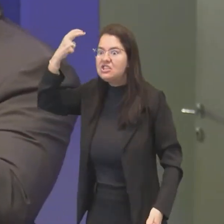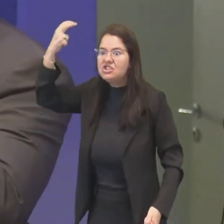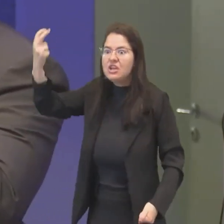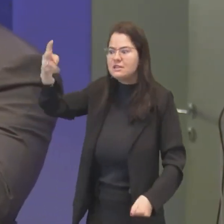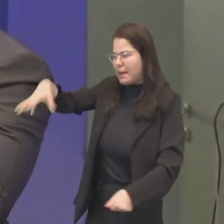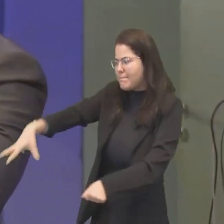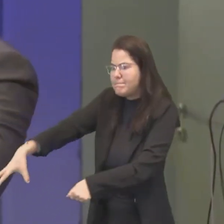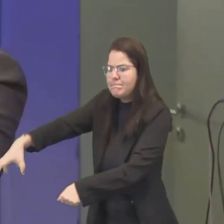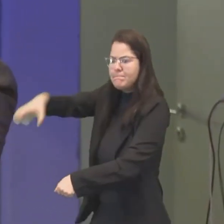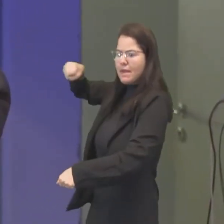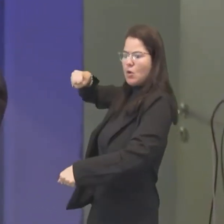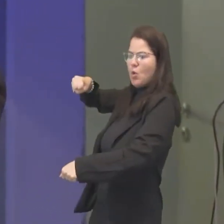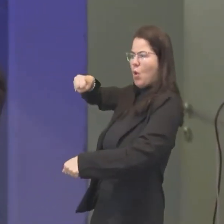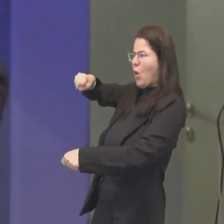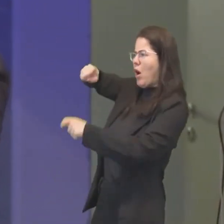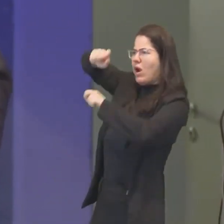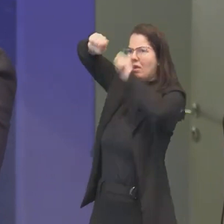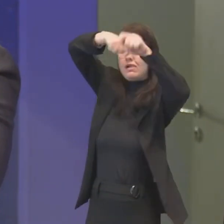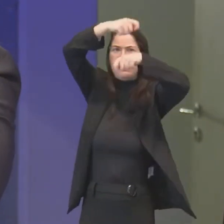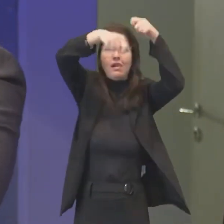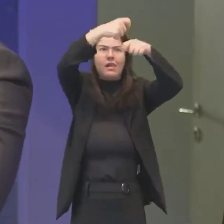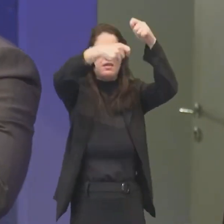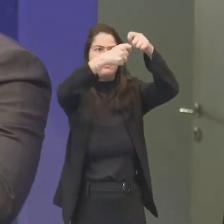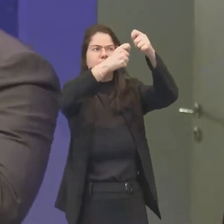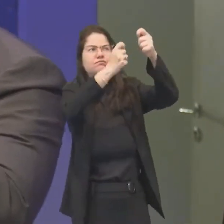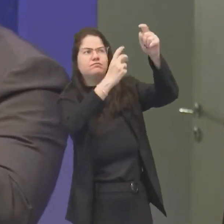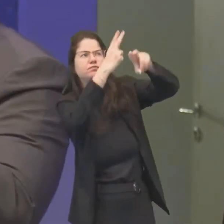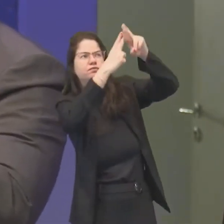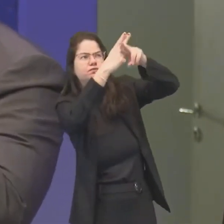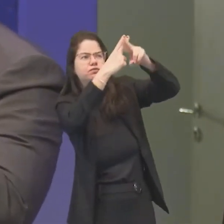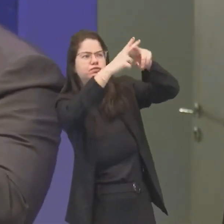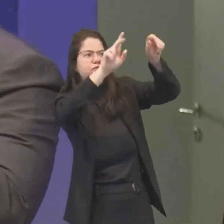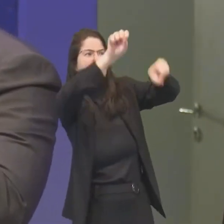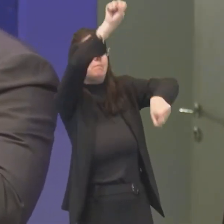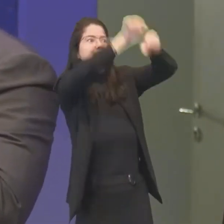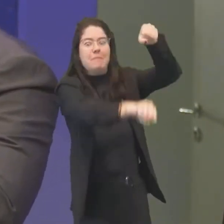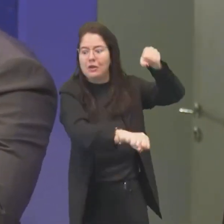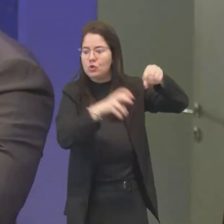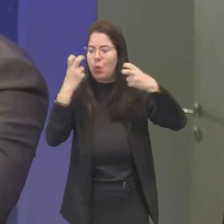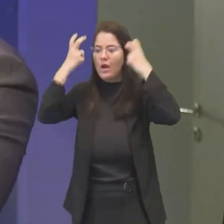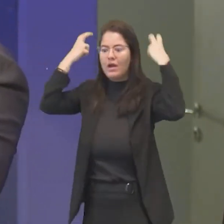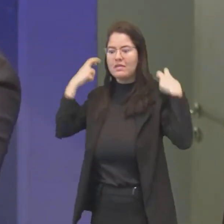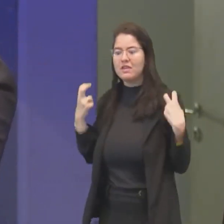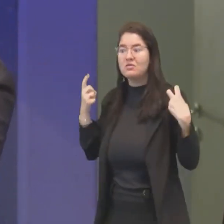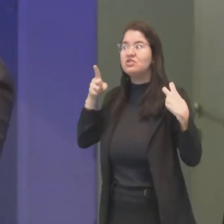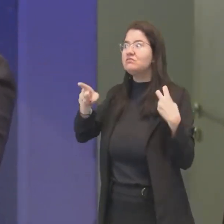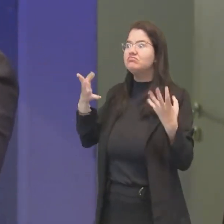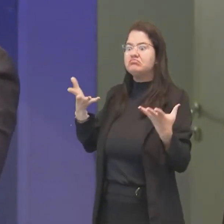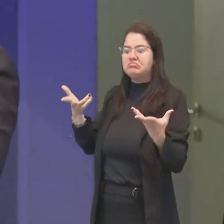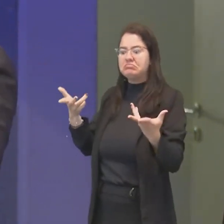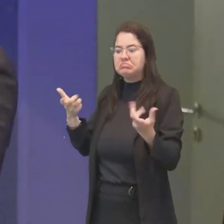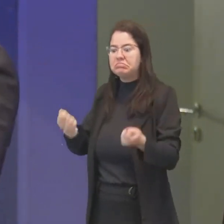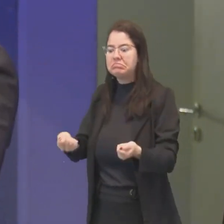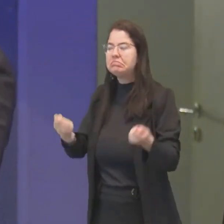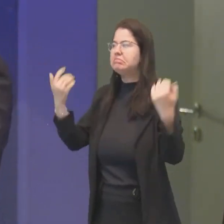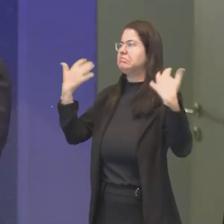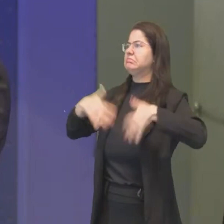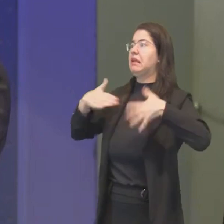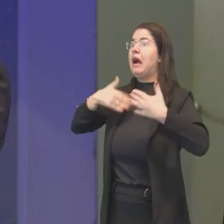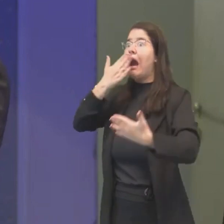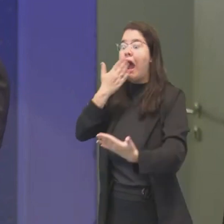inteligência no sacrifício, na morte, no toque. Que coisa